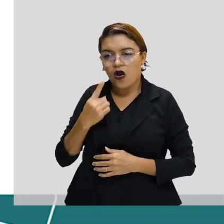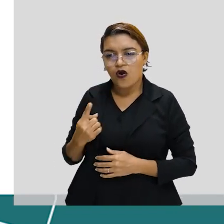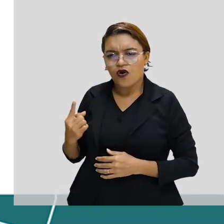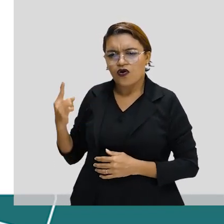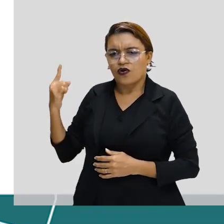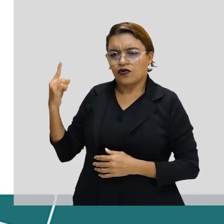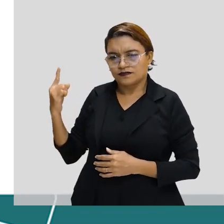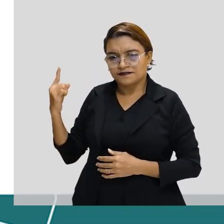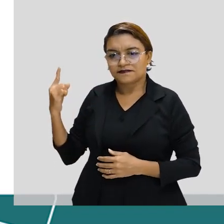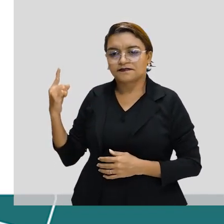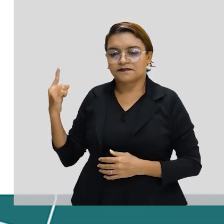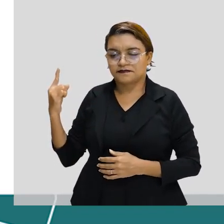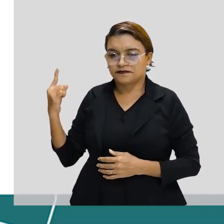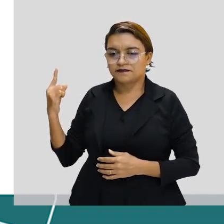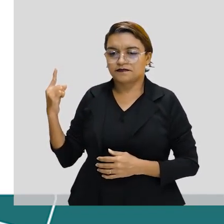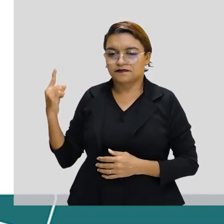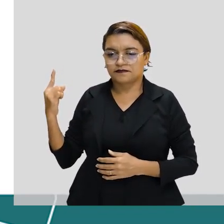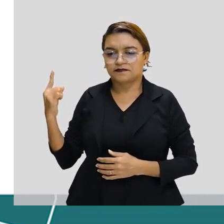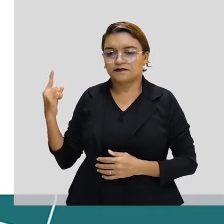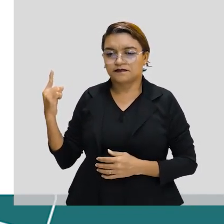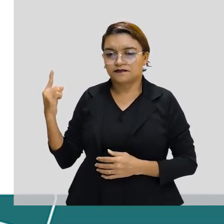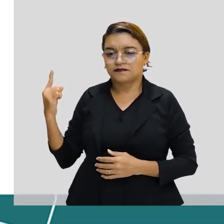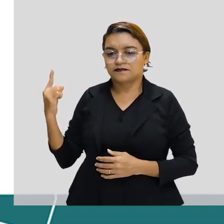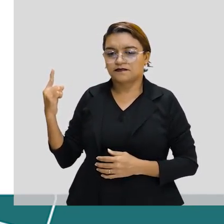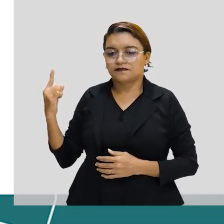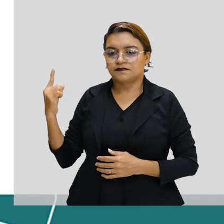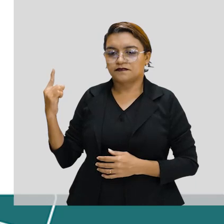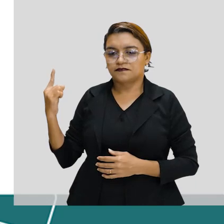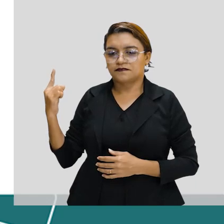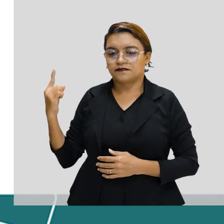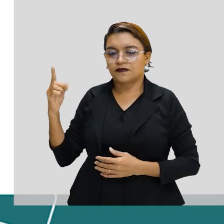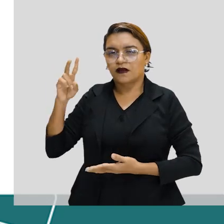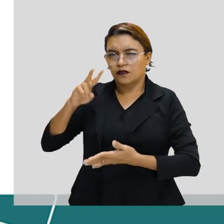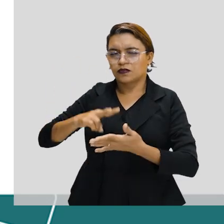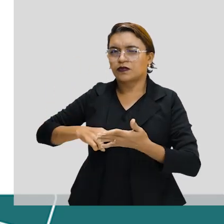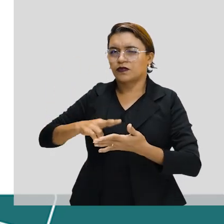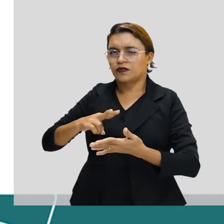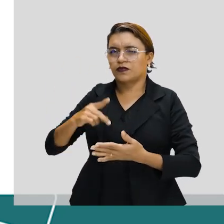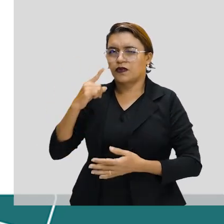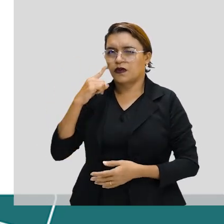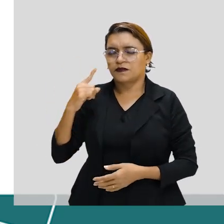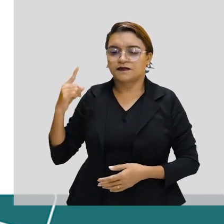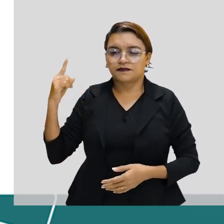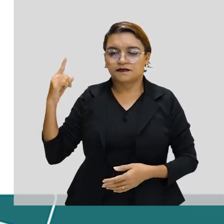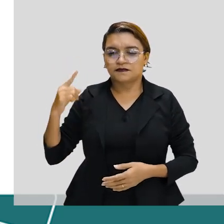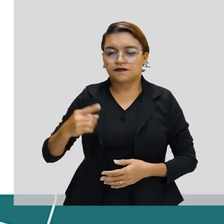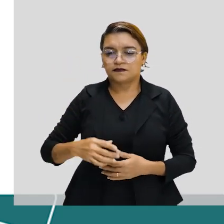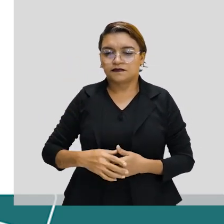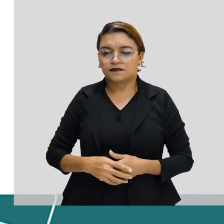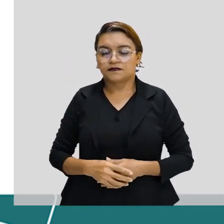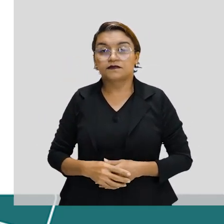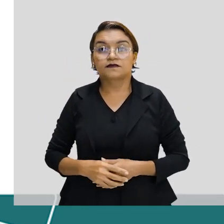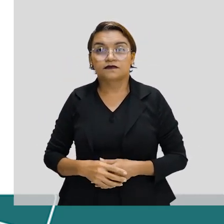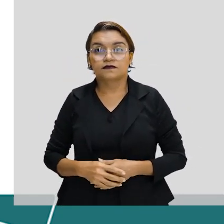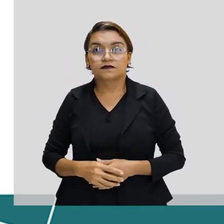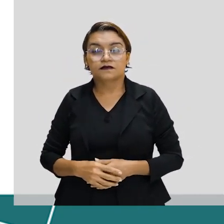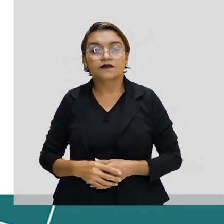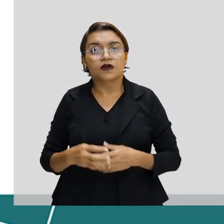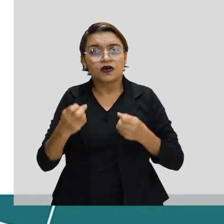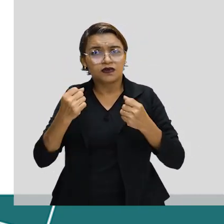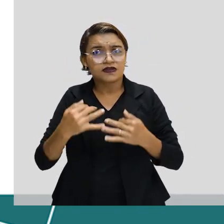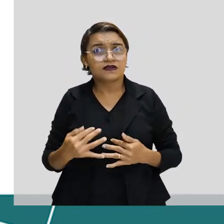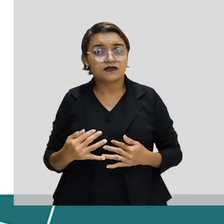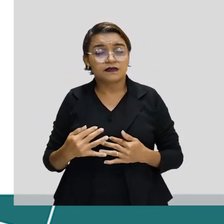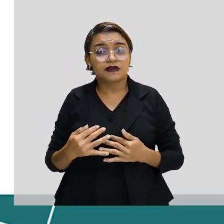Plutocrata sem consciência, nada porta terremoto, que a porta do pobre arromba uma bomba. Mário de Andrade. Eu ia falar o